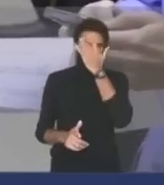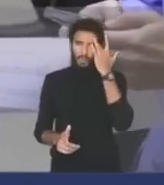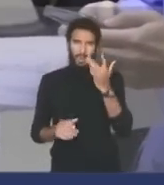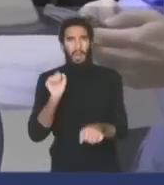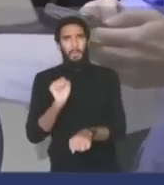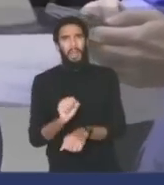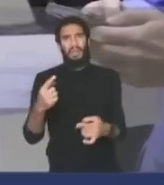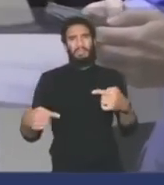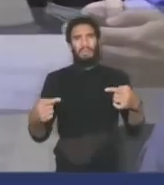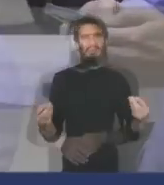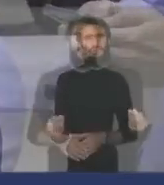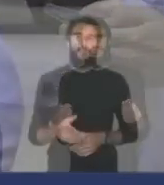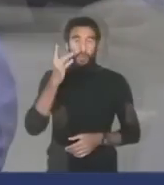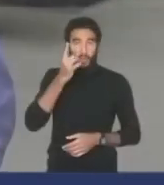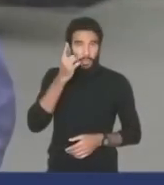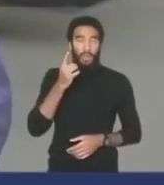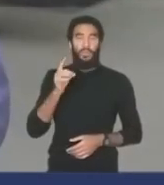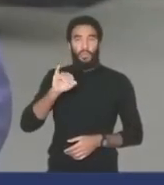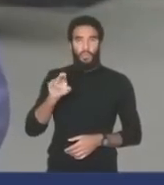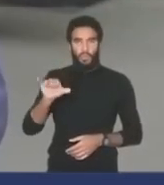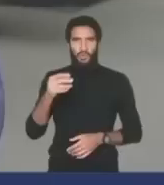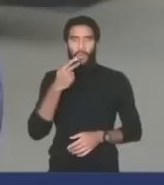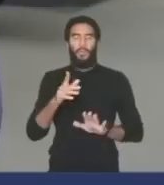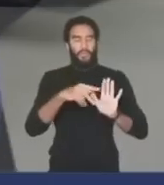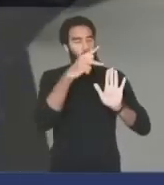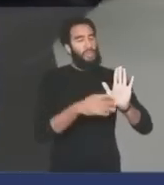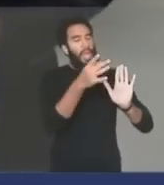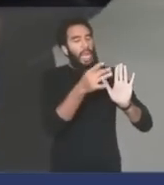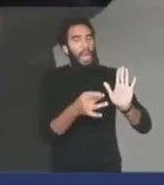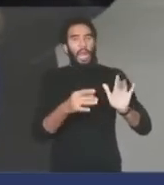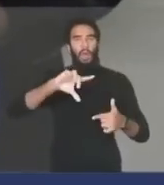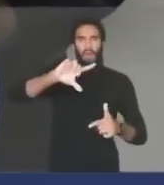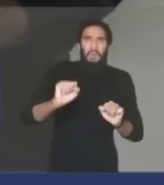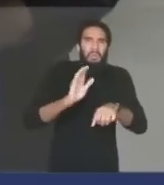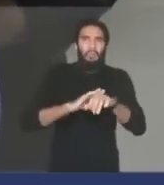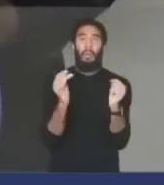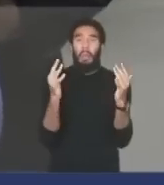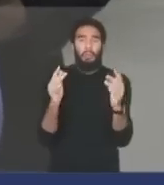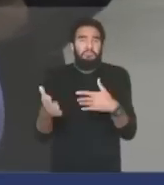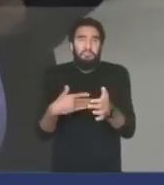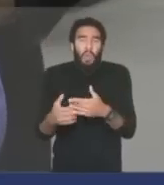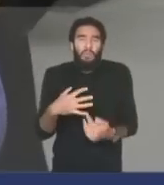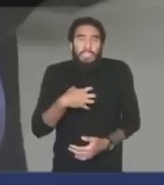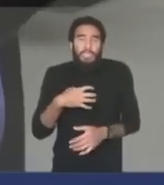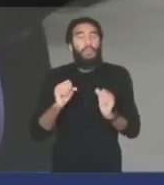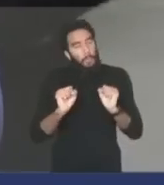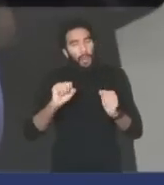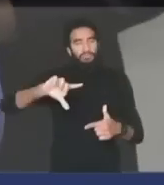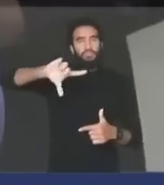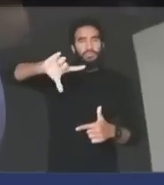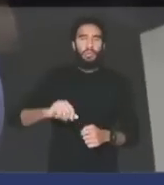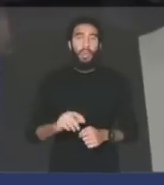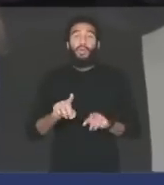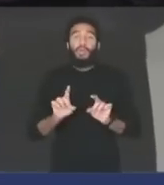discussão miúda, baixa, pequena. O projeto em nada especifica um cartaz, pode ser a mão, pode ser de qualquer forma. É meramente um projeto de incentivo à